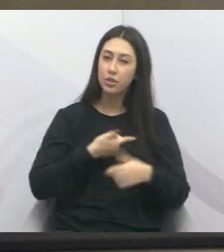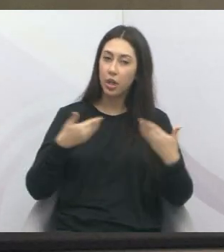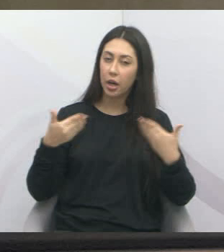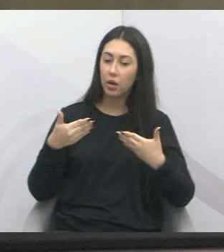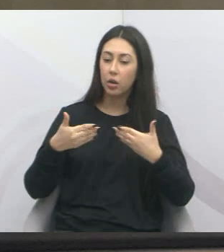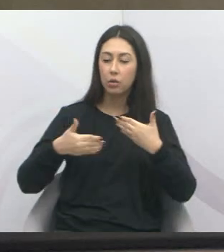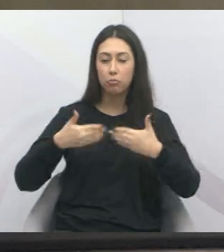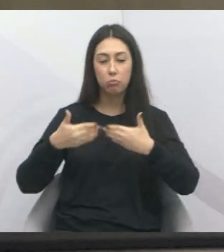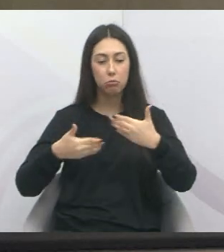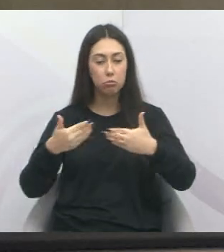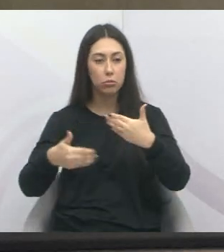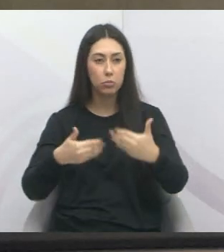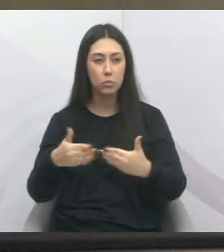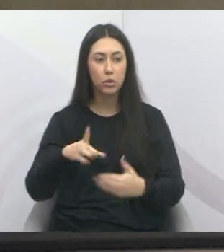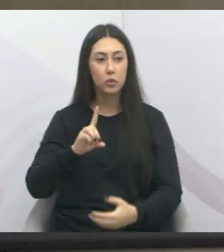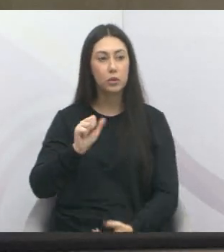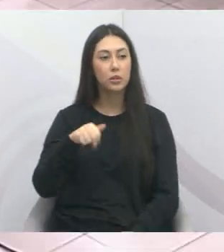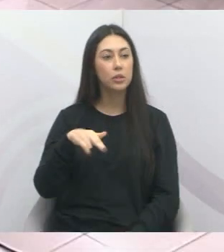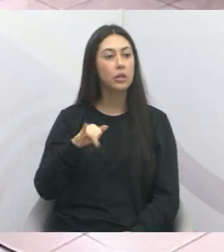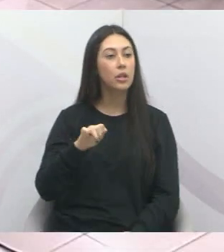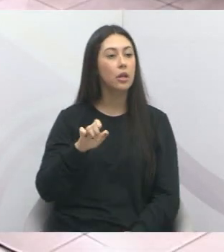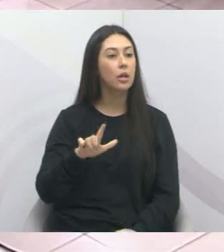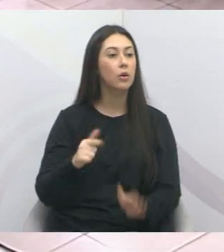O Daniel vai fazer a apresentação.